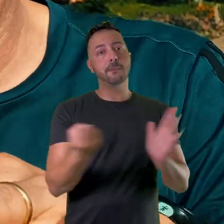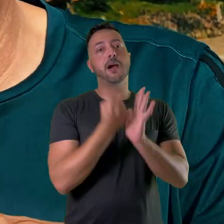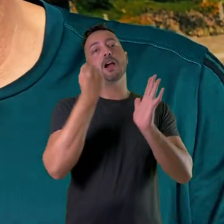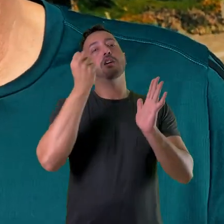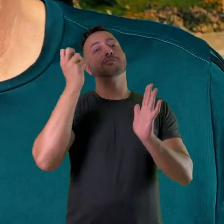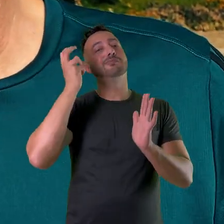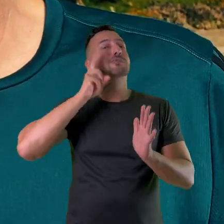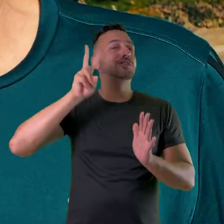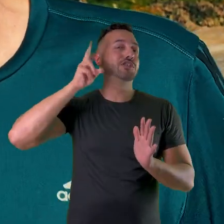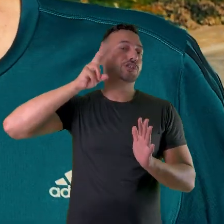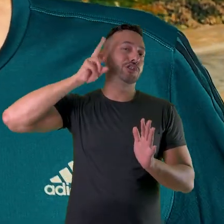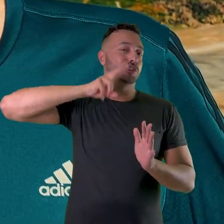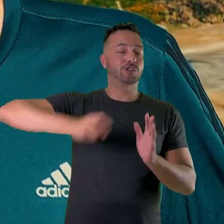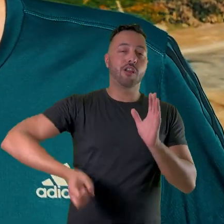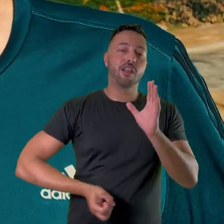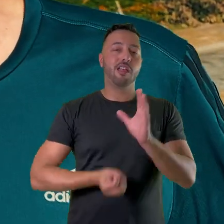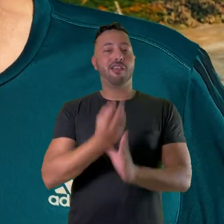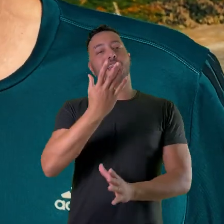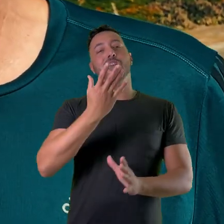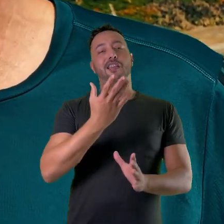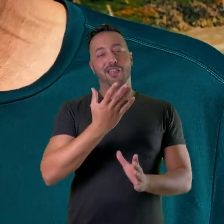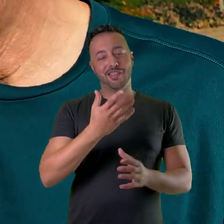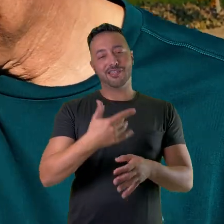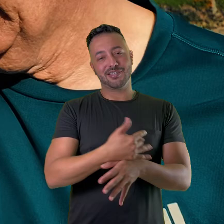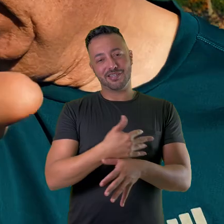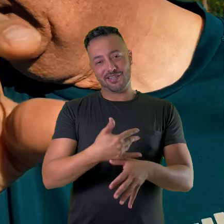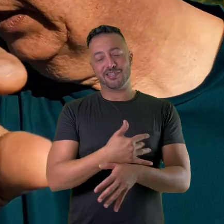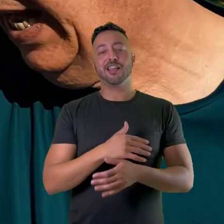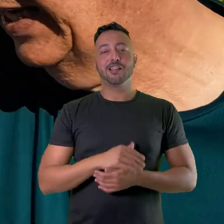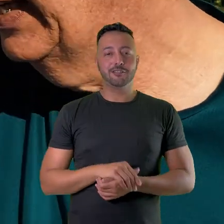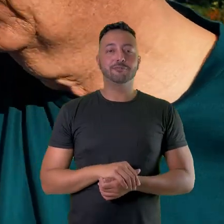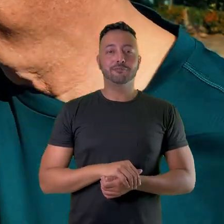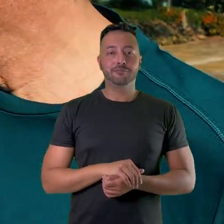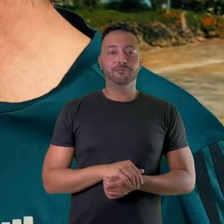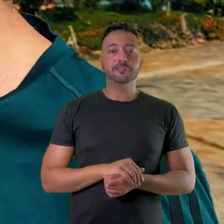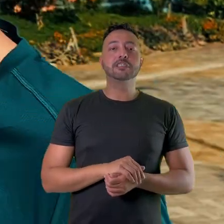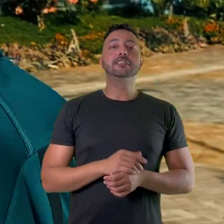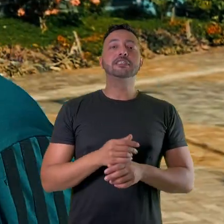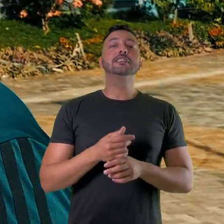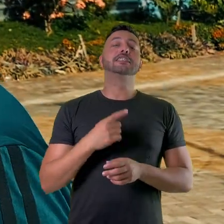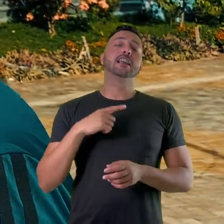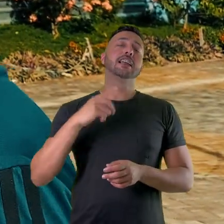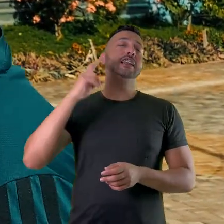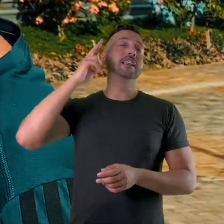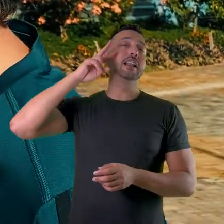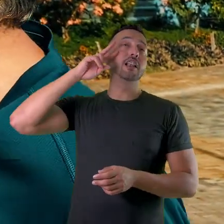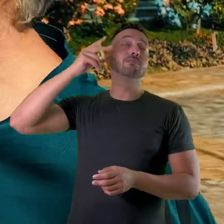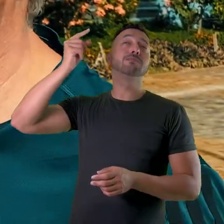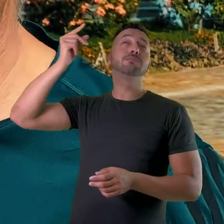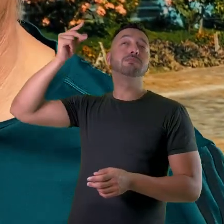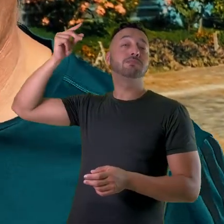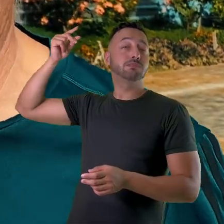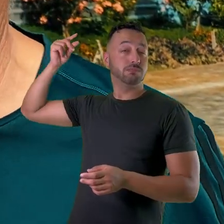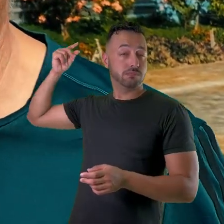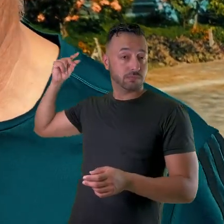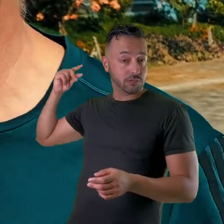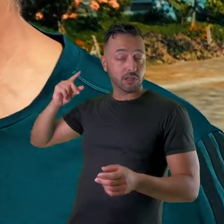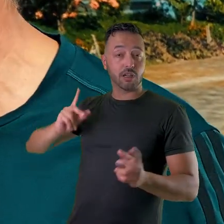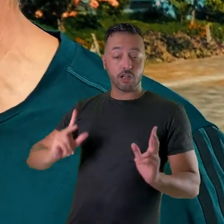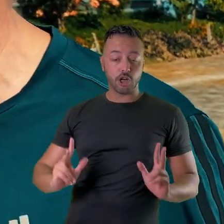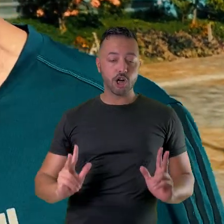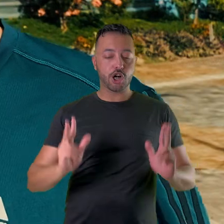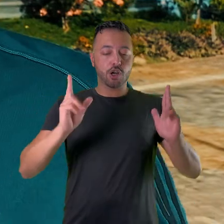na história da fundação da nossa cidade. Na linha do tempo, isso aqui é um recorte temporal,